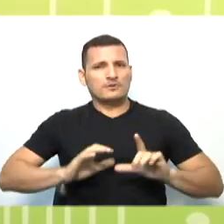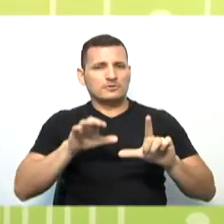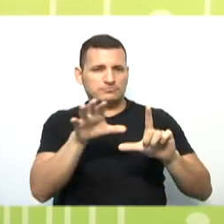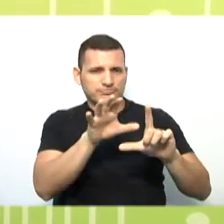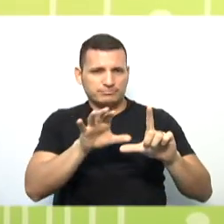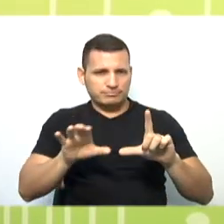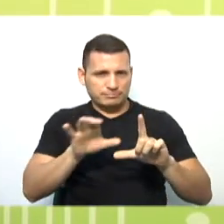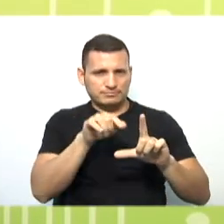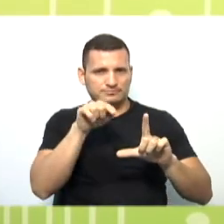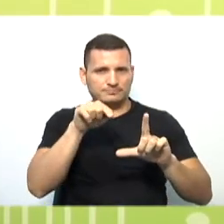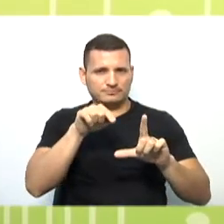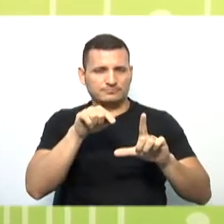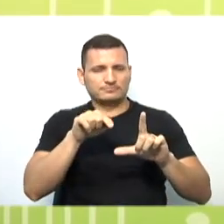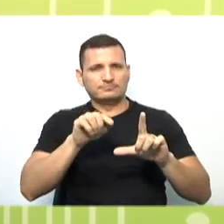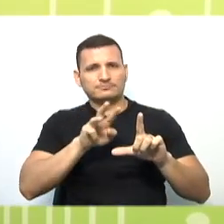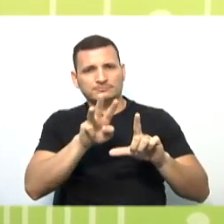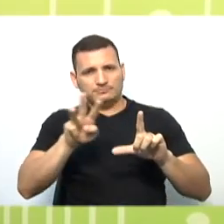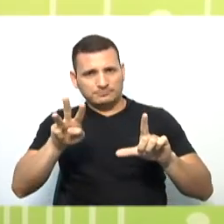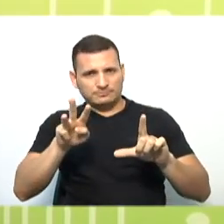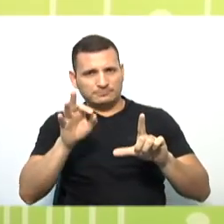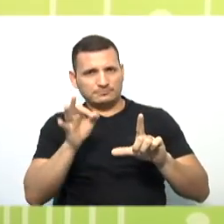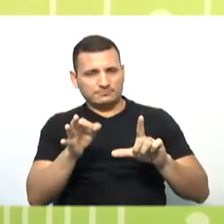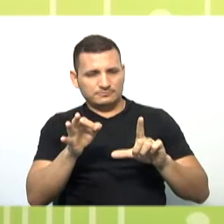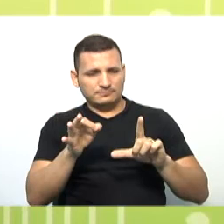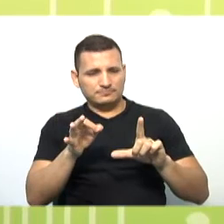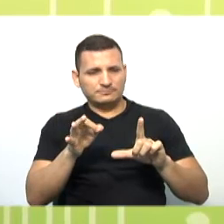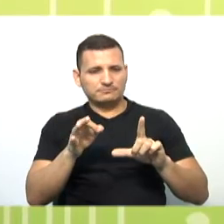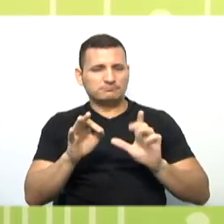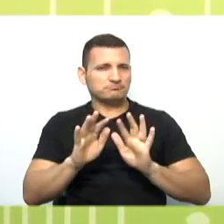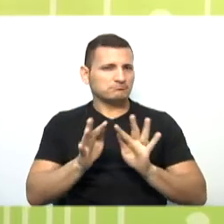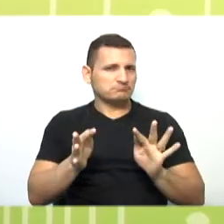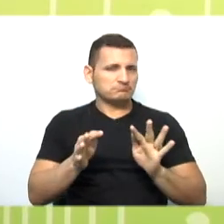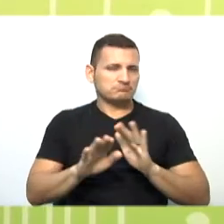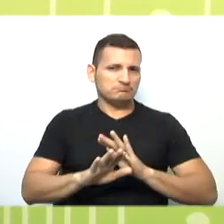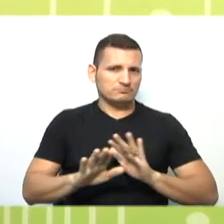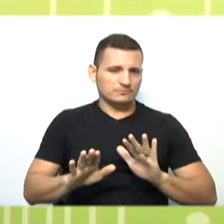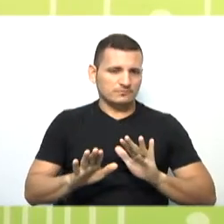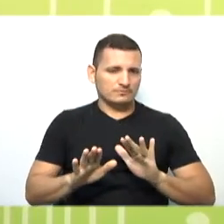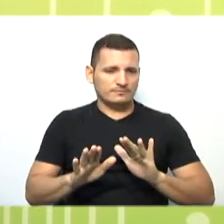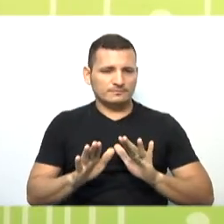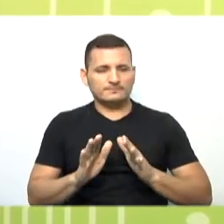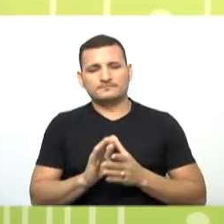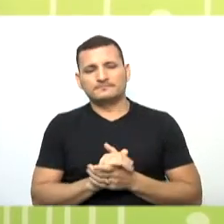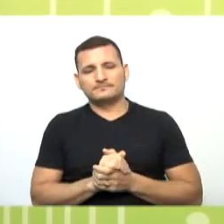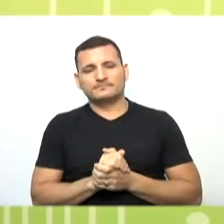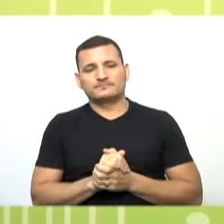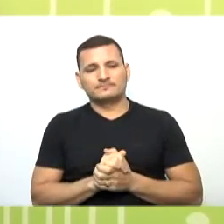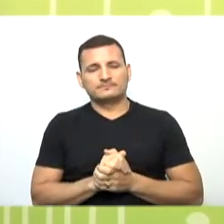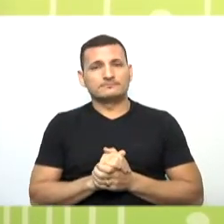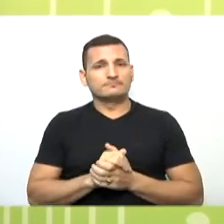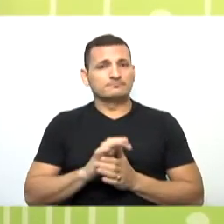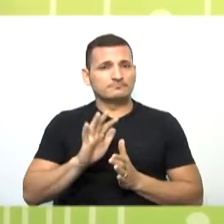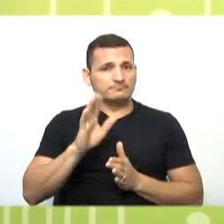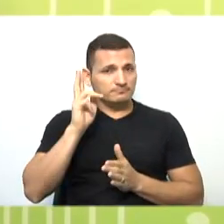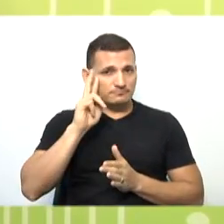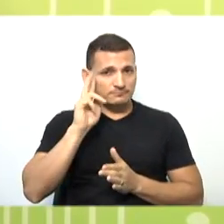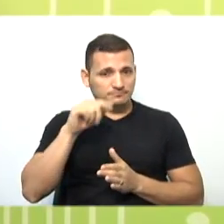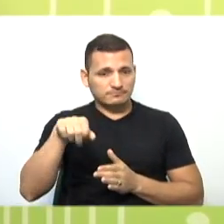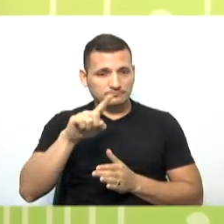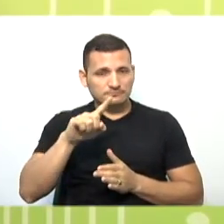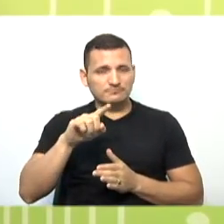comportamentos da página, do site, certo? De forma bem simples e sucinta, JavaScript é isso. Detalhe,